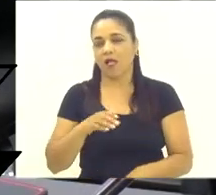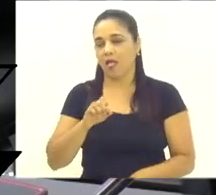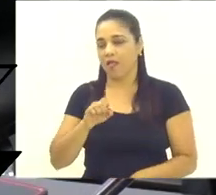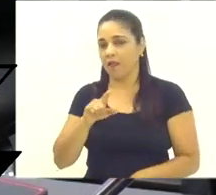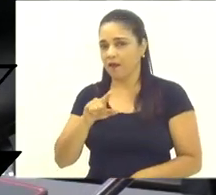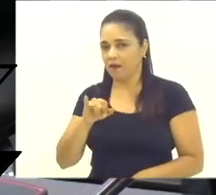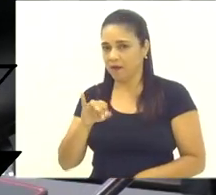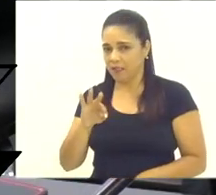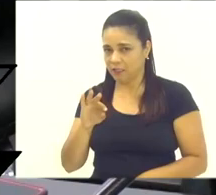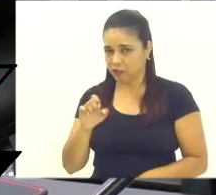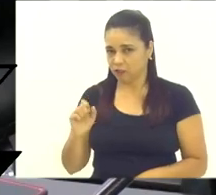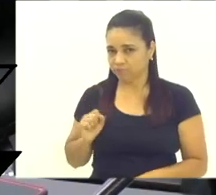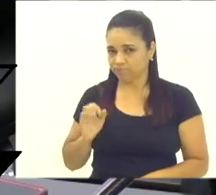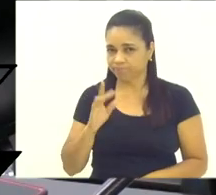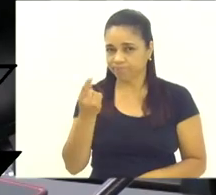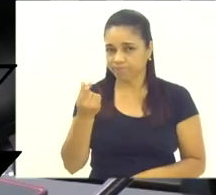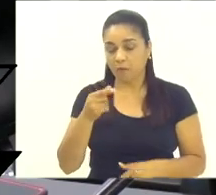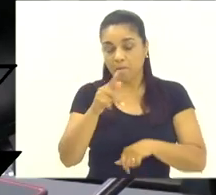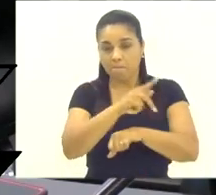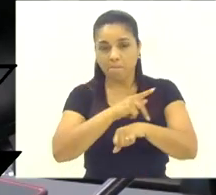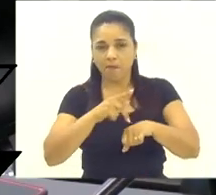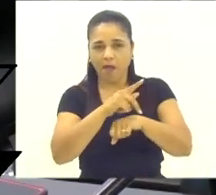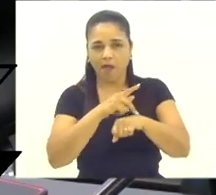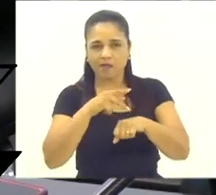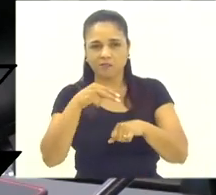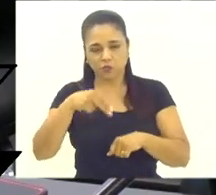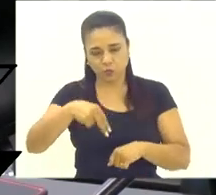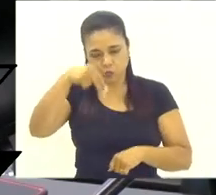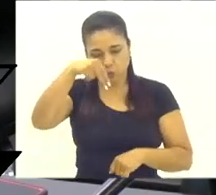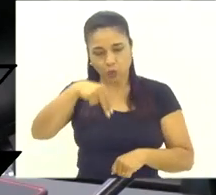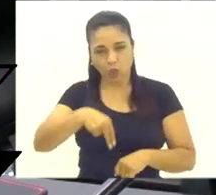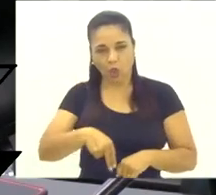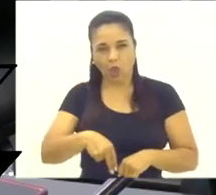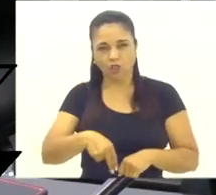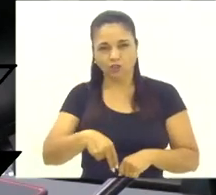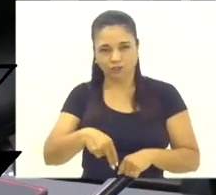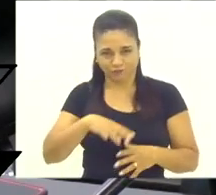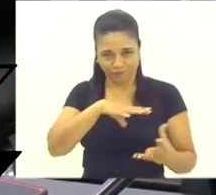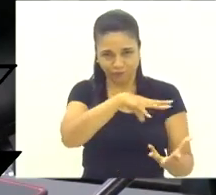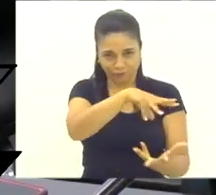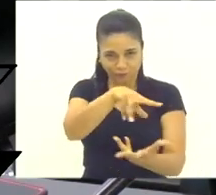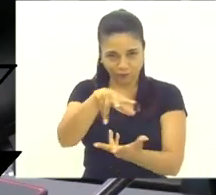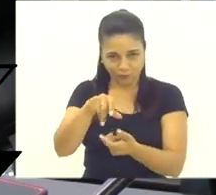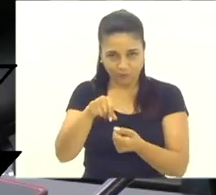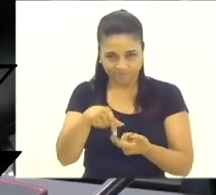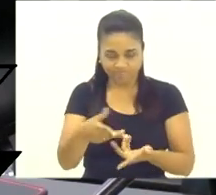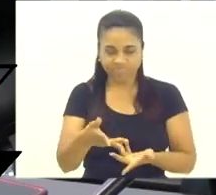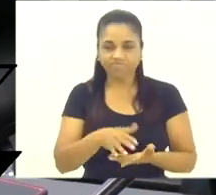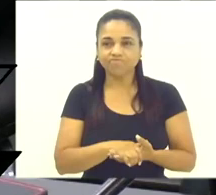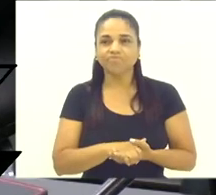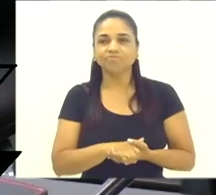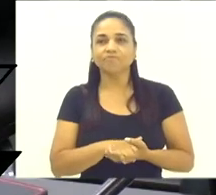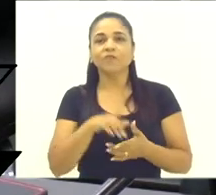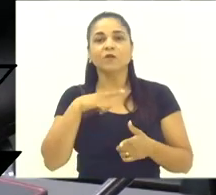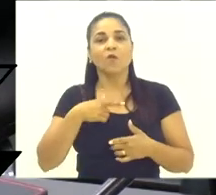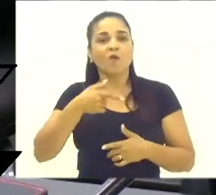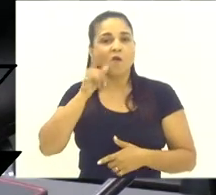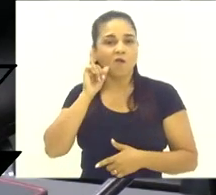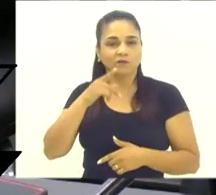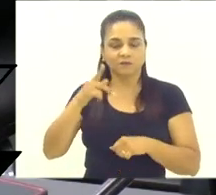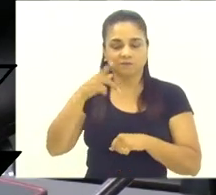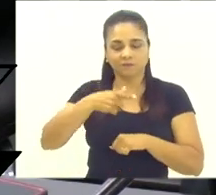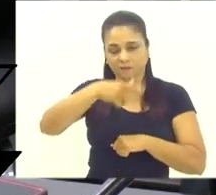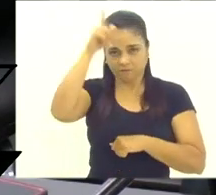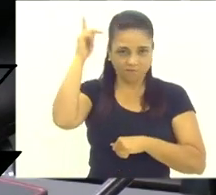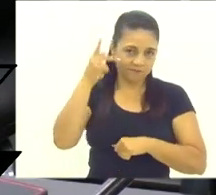do Vale do Silício de países do Norte Global né ontem até o Deputado Luiz Paulo também estava no início